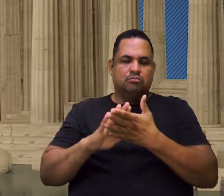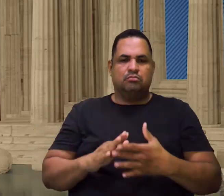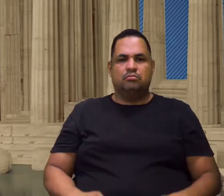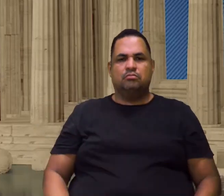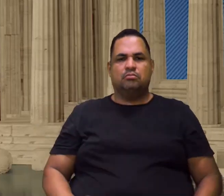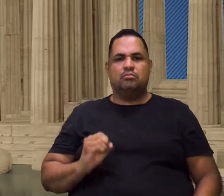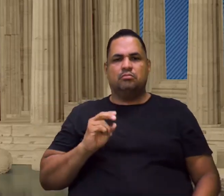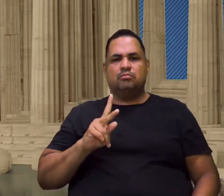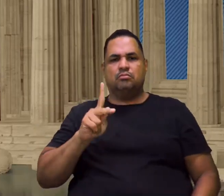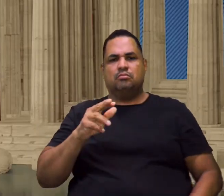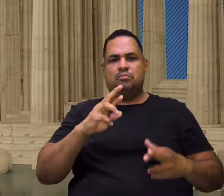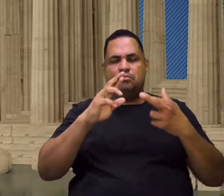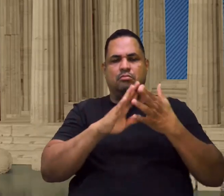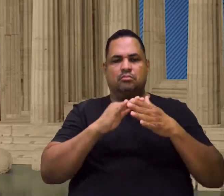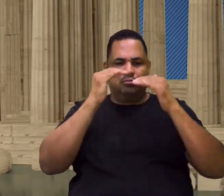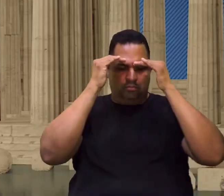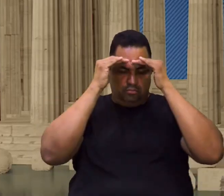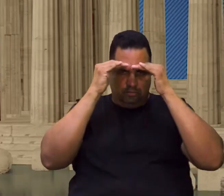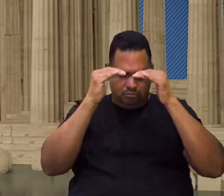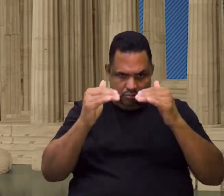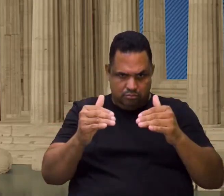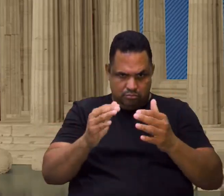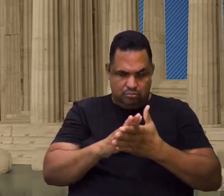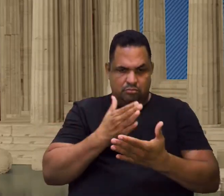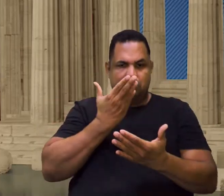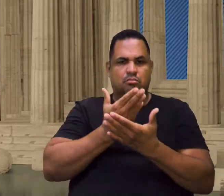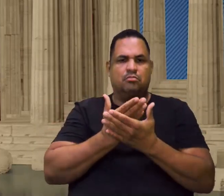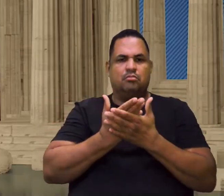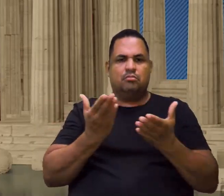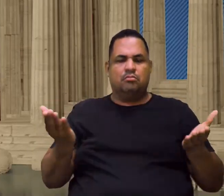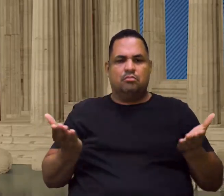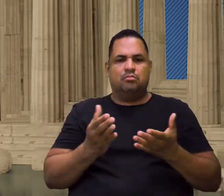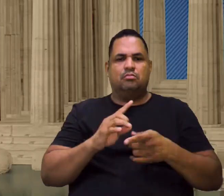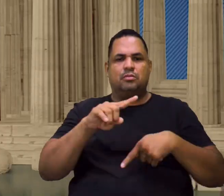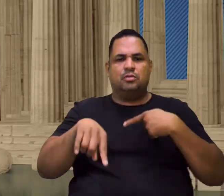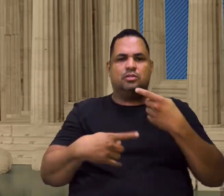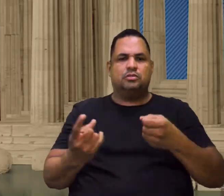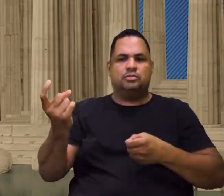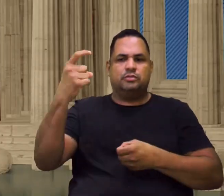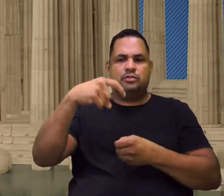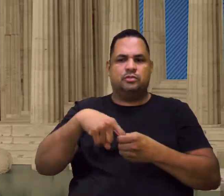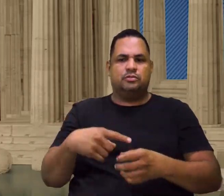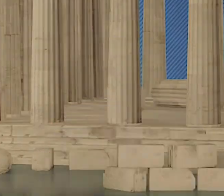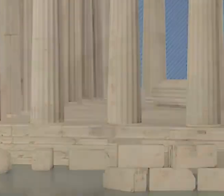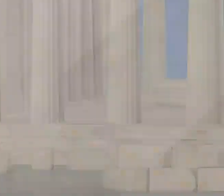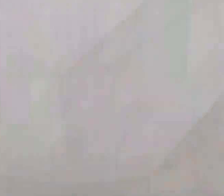ok? Respeitar e etc. Então é a nossa aula de hoje. Não sai ainda não, que temos mais, tá?